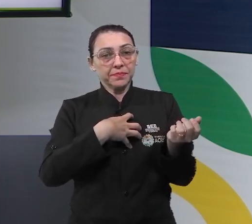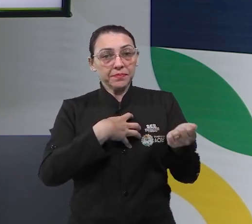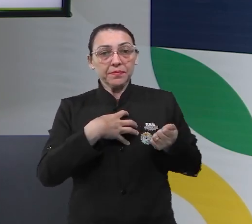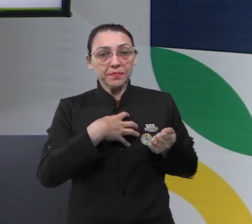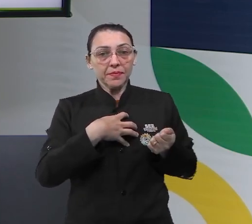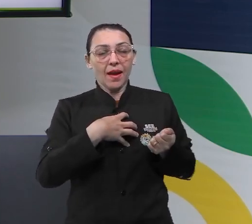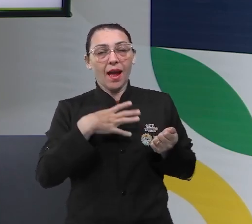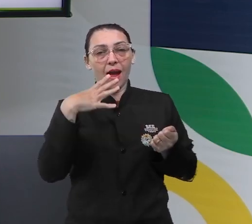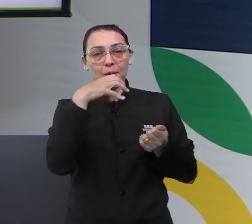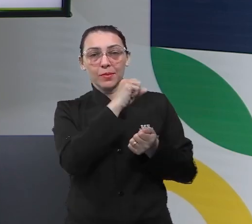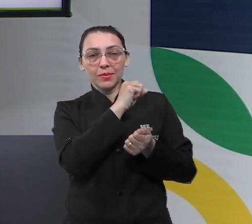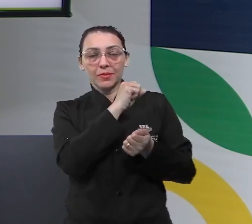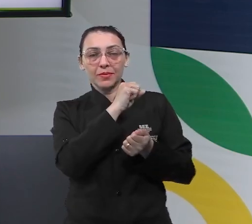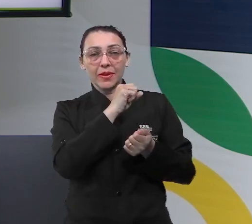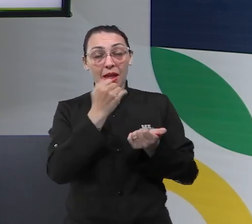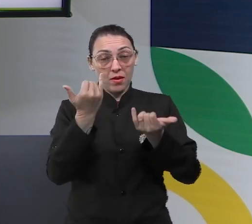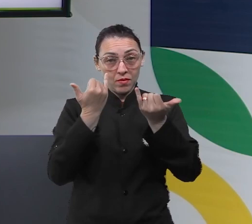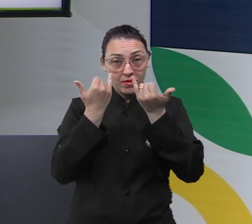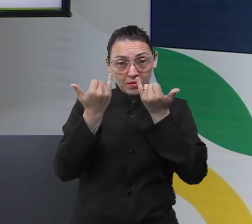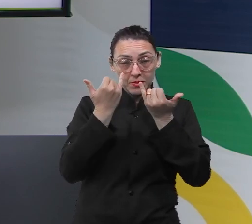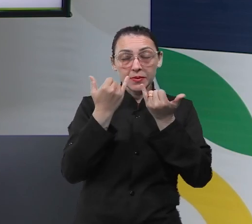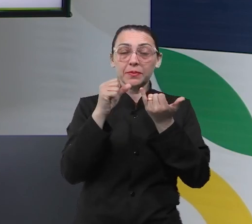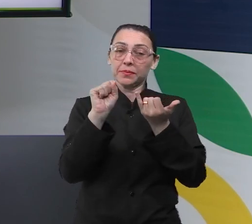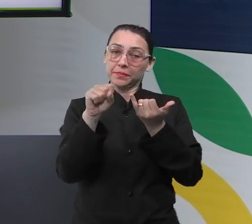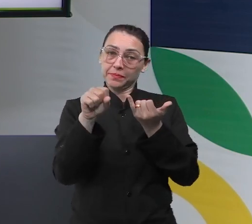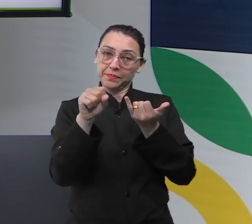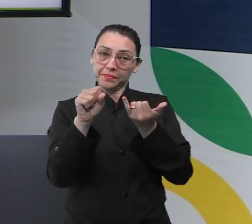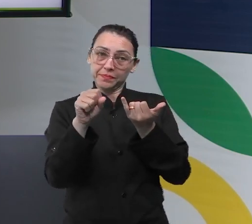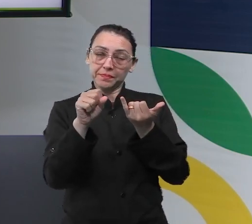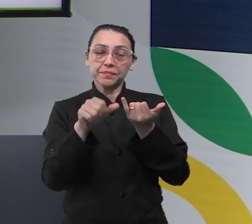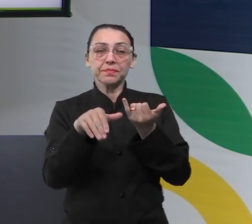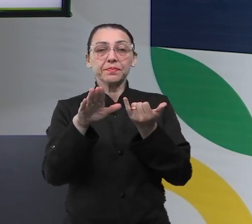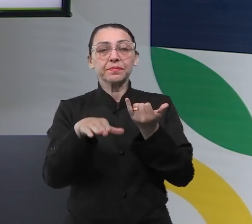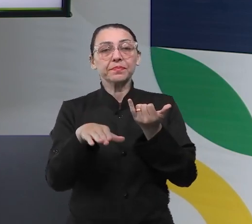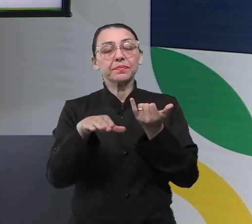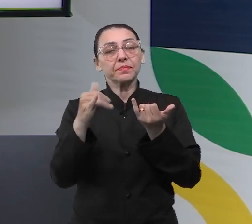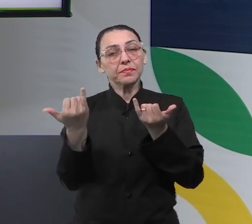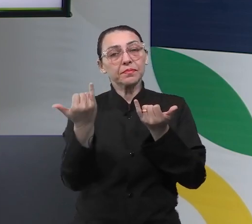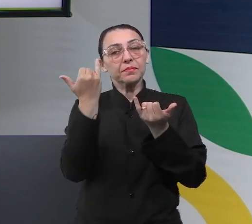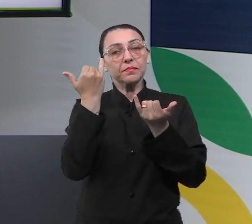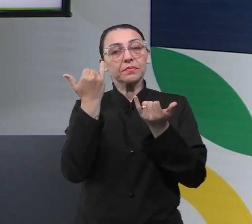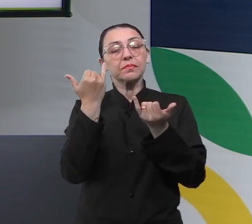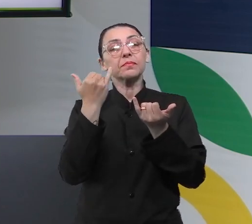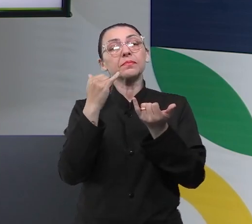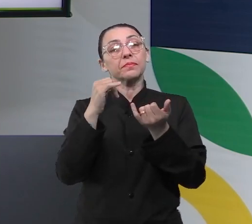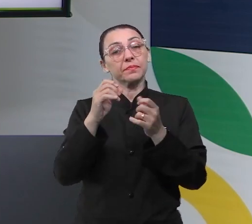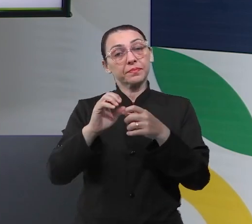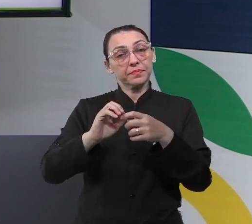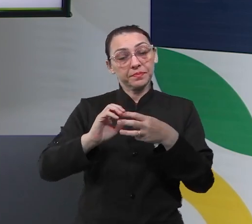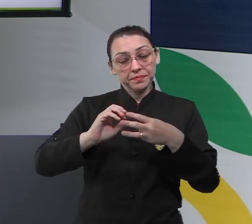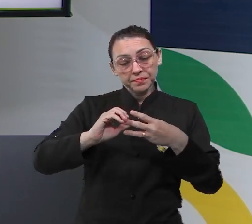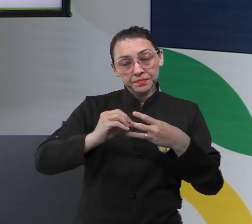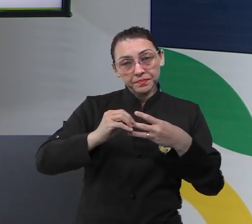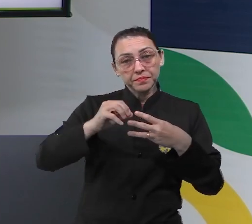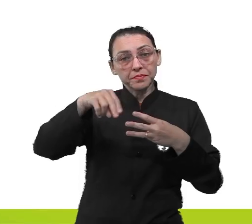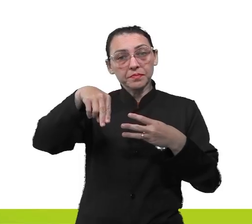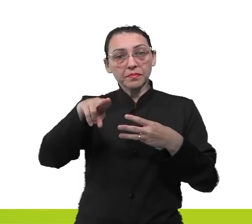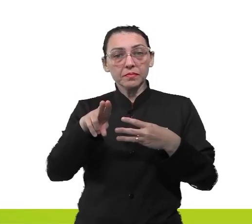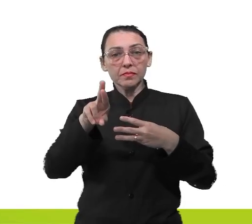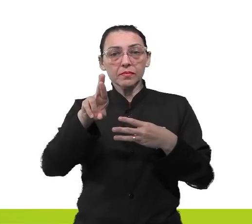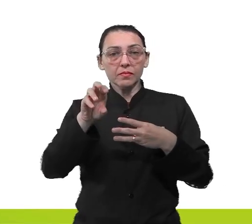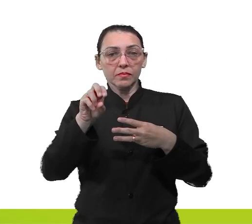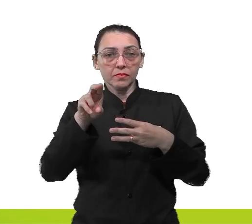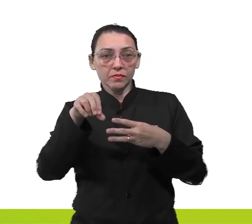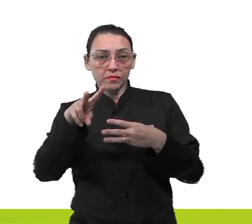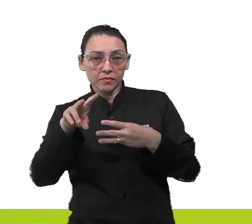tiro rapidamente. É uma informação? É uma informação. Quem é que manda essa informação? A célula nervosa, tá? O neurônio. Quais são